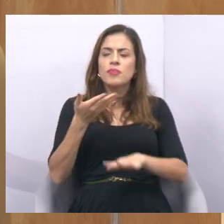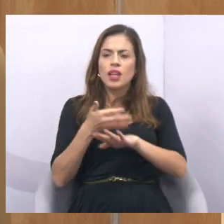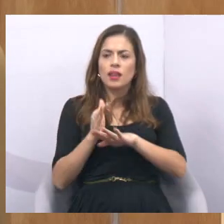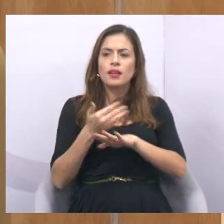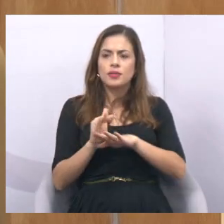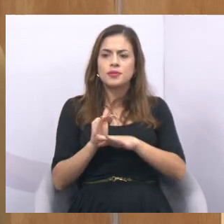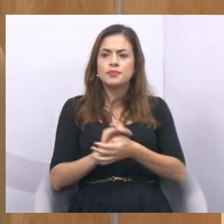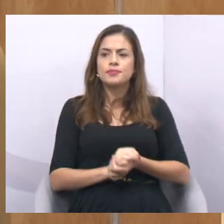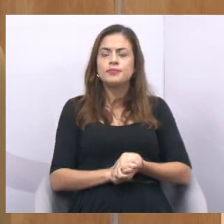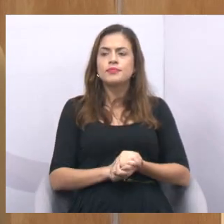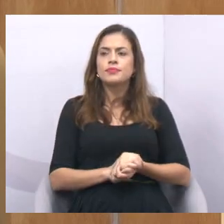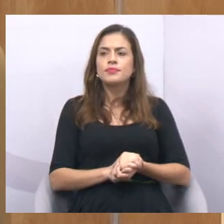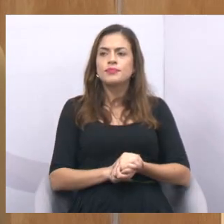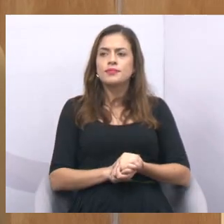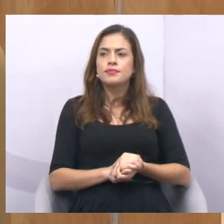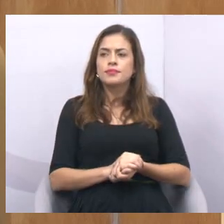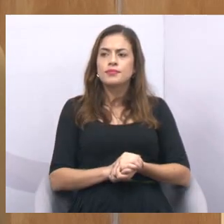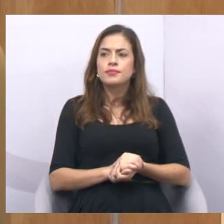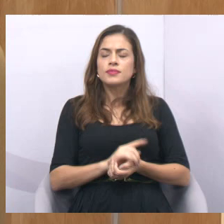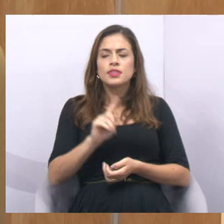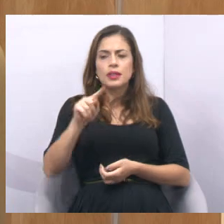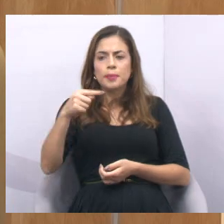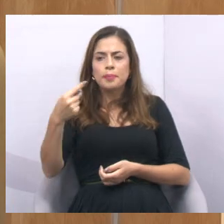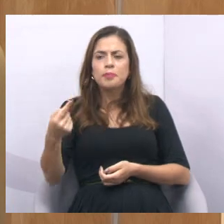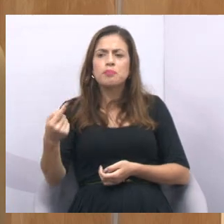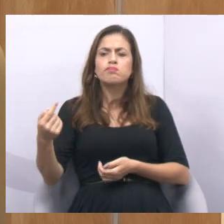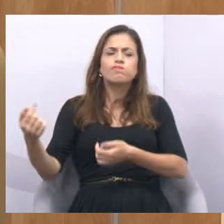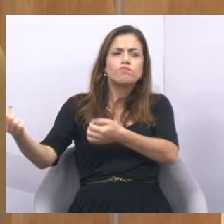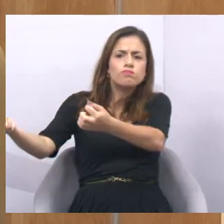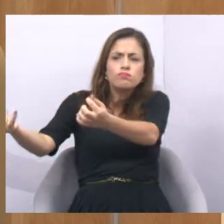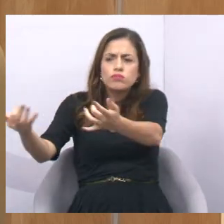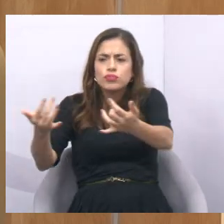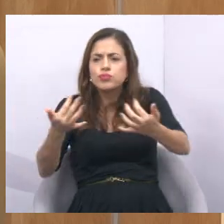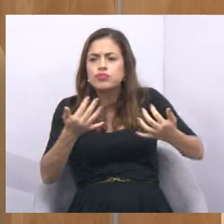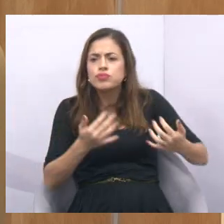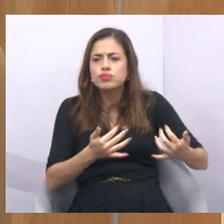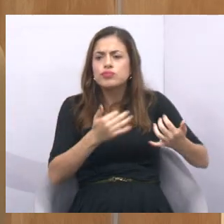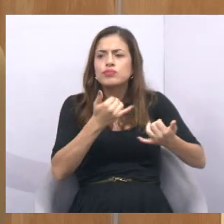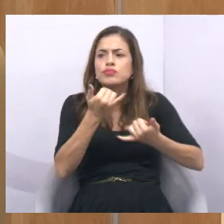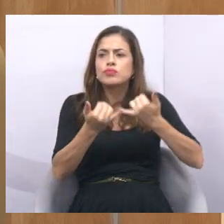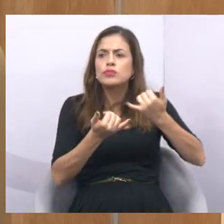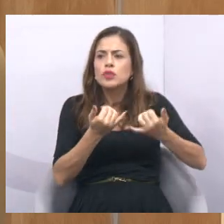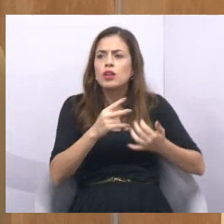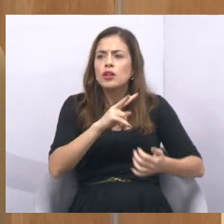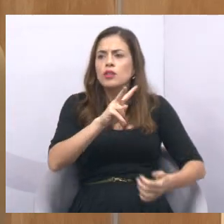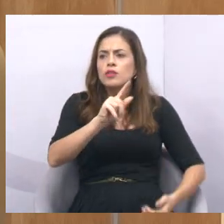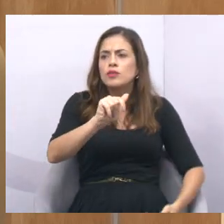depois, outros jogadores vieram para cá. Voltão,